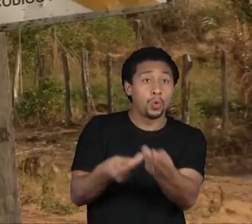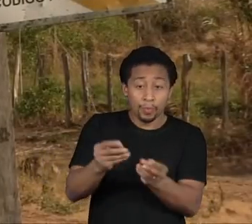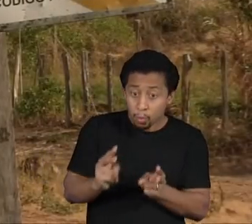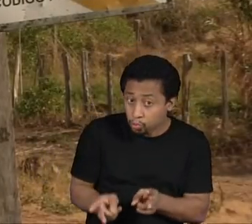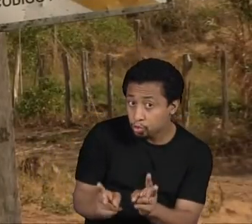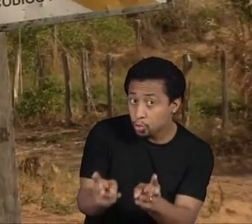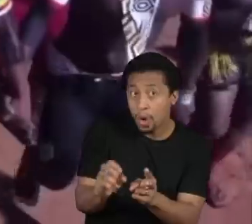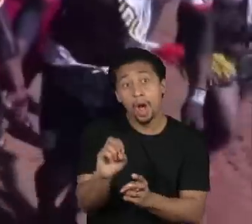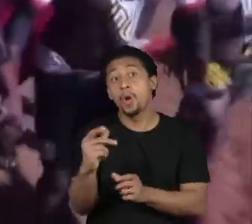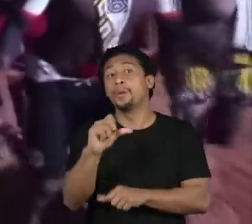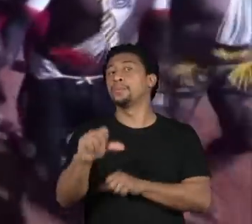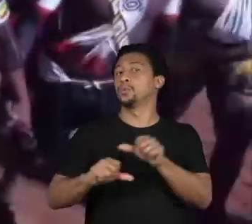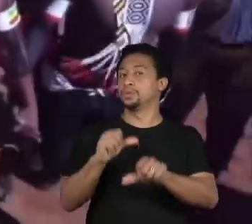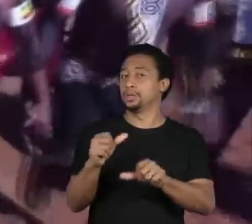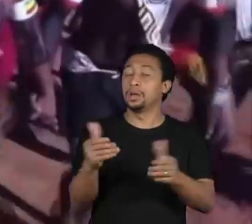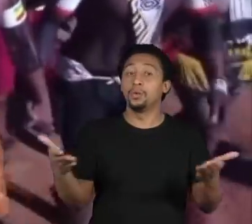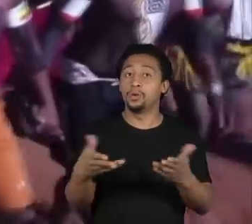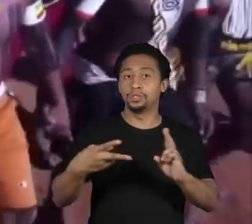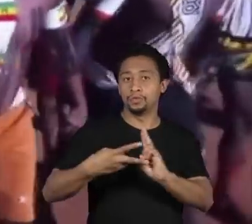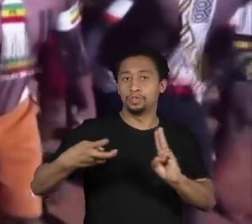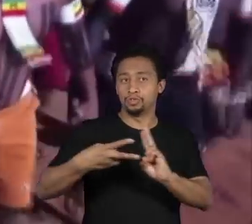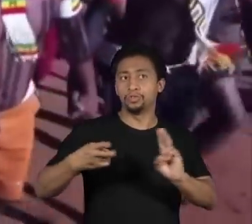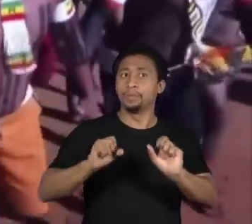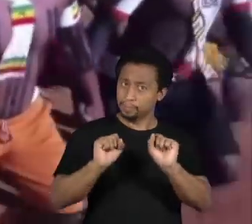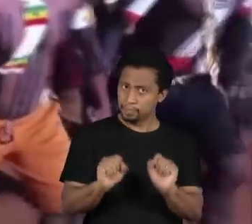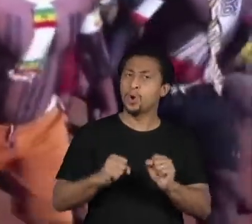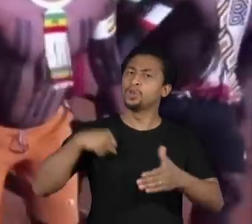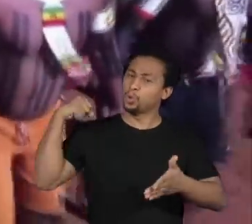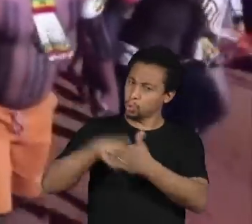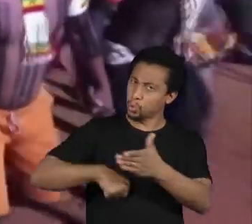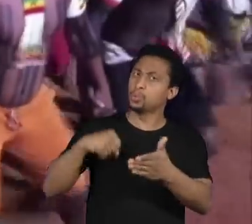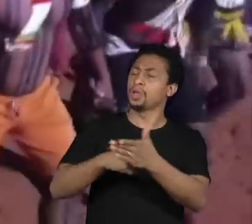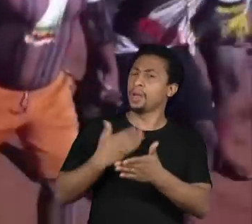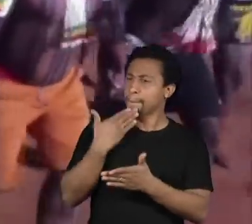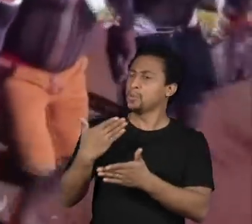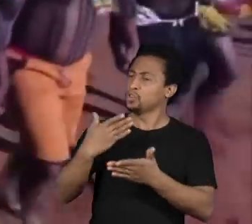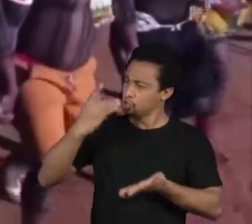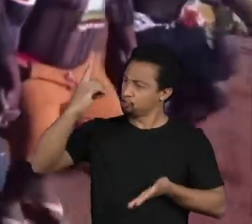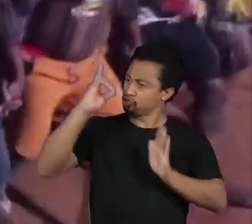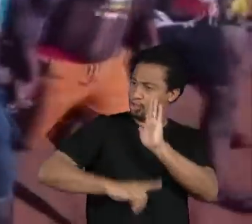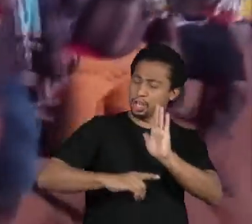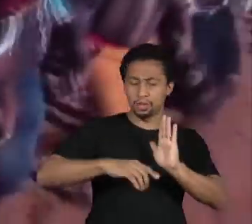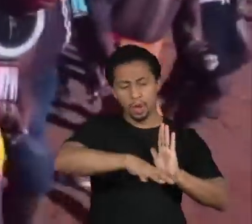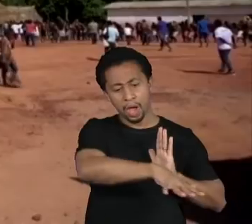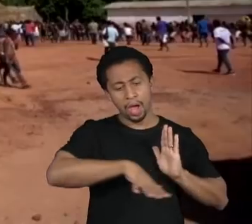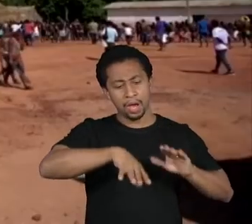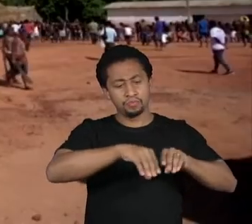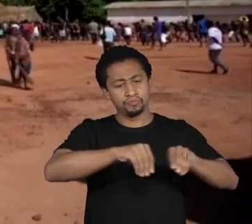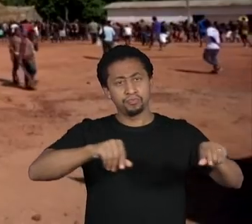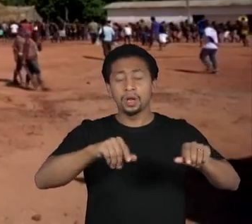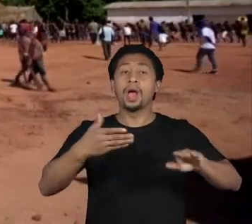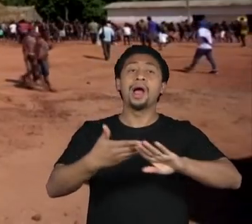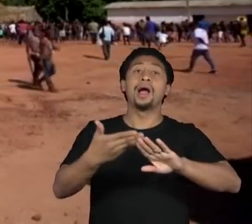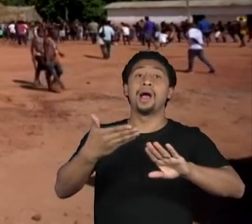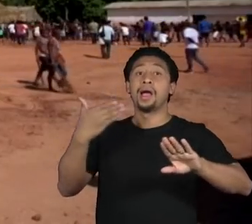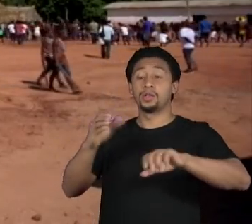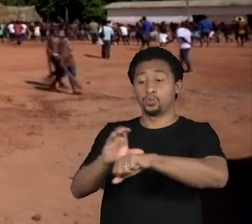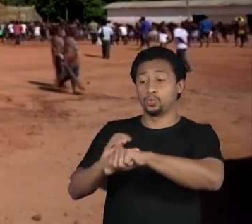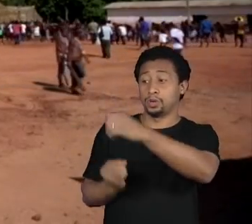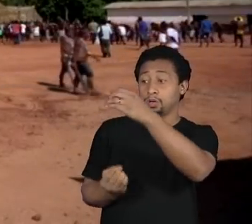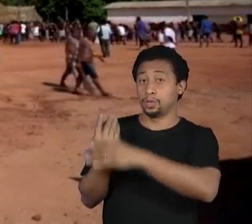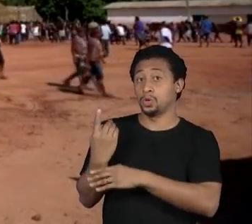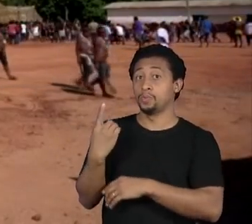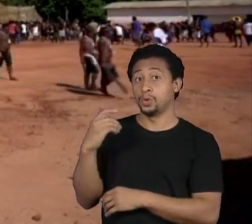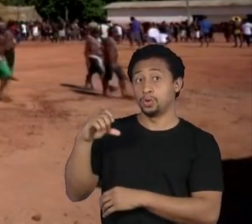atual. Hoje, os indígenas podem reivindicar o território que foi ocupado depois da promulgação da Constituição